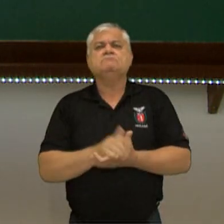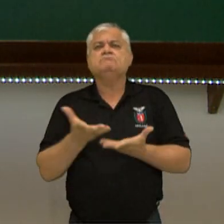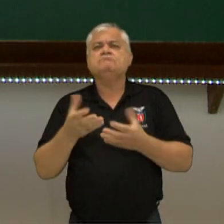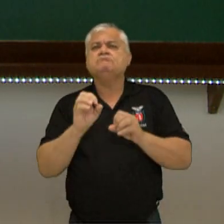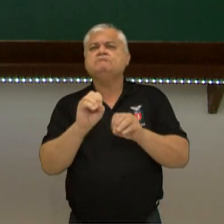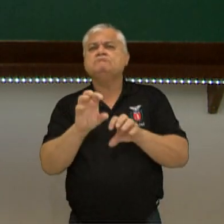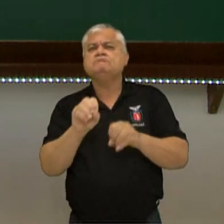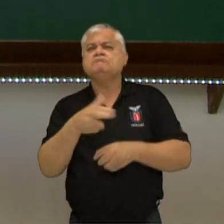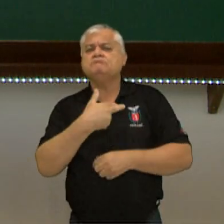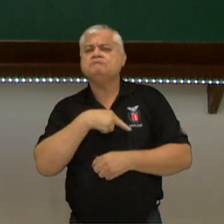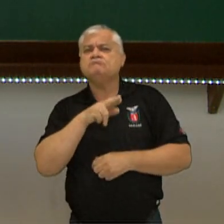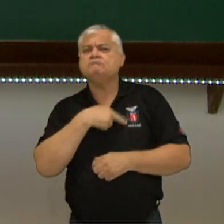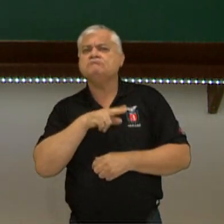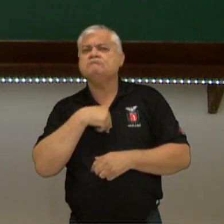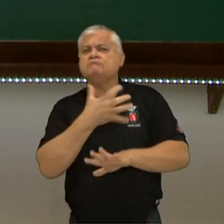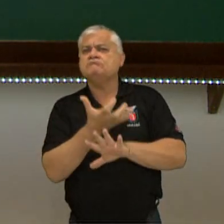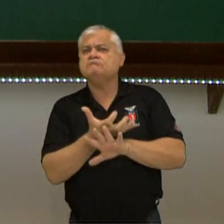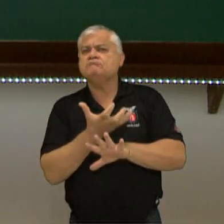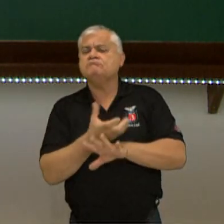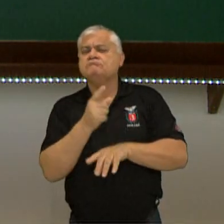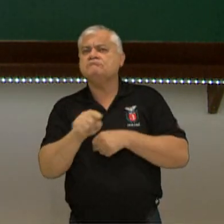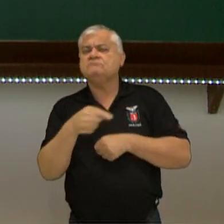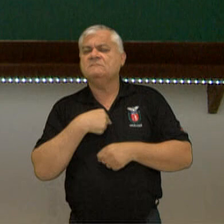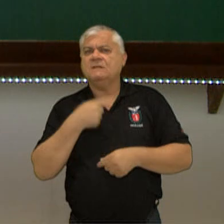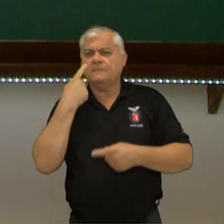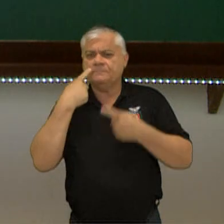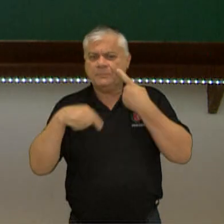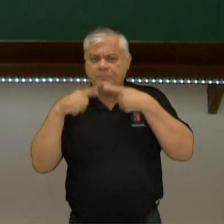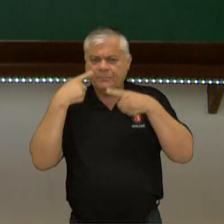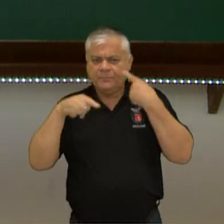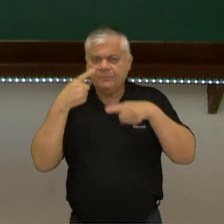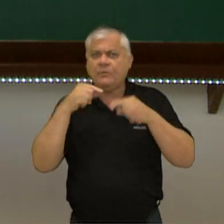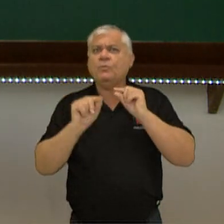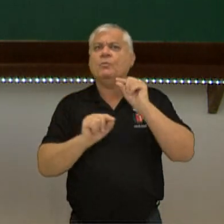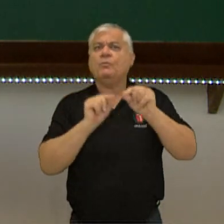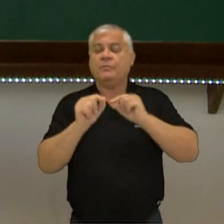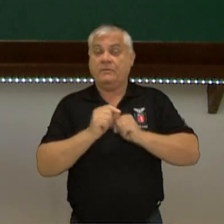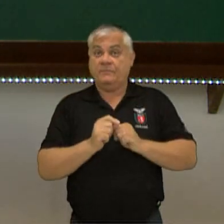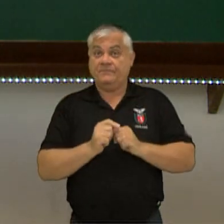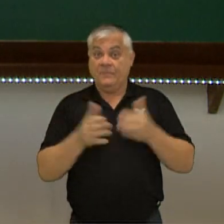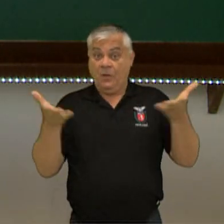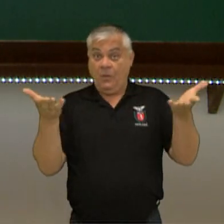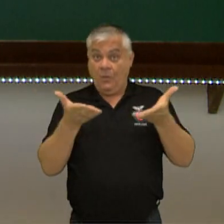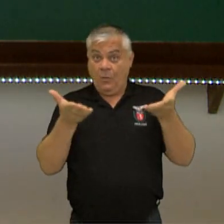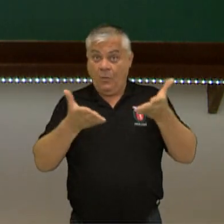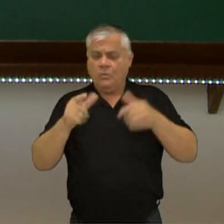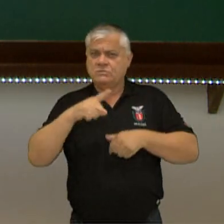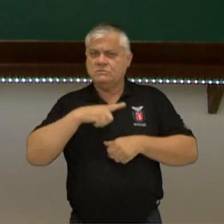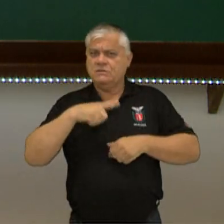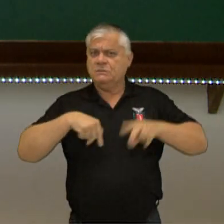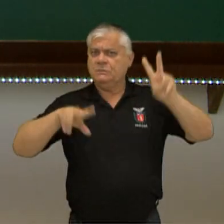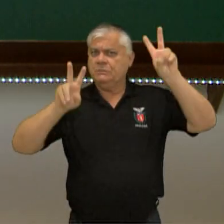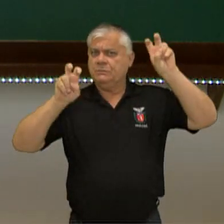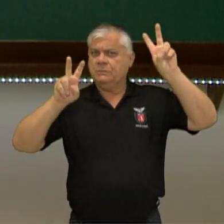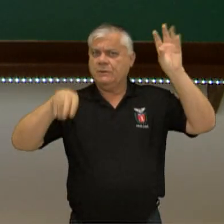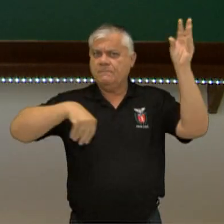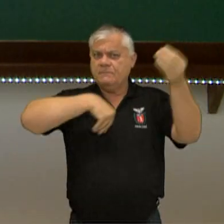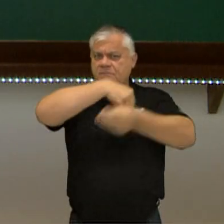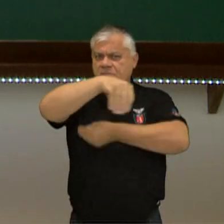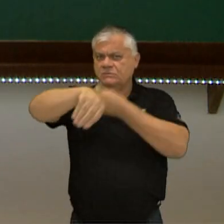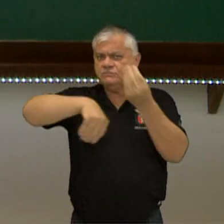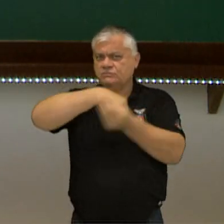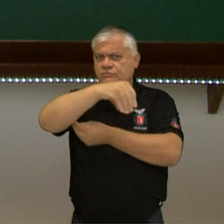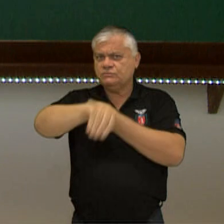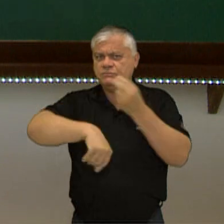ensino religioso, estão na idade da descoberta. E na aula de hoje, estamos mesclando duas